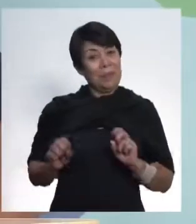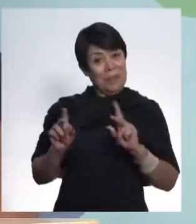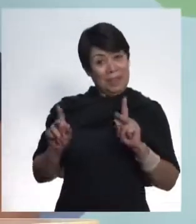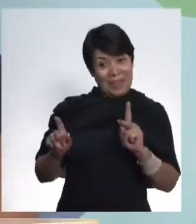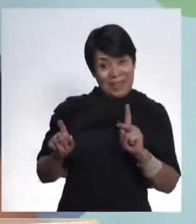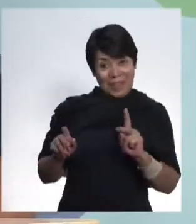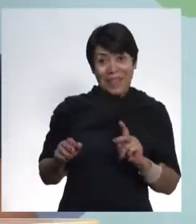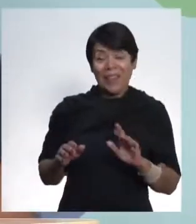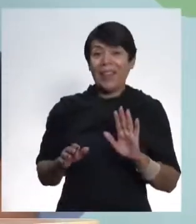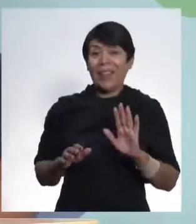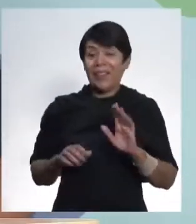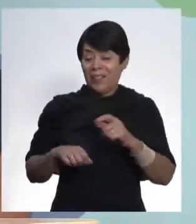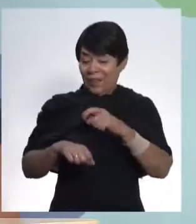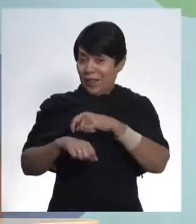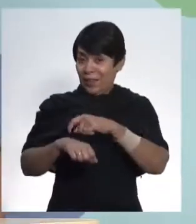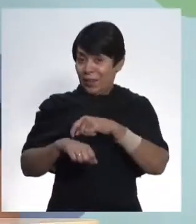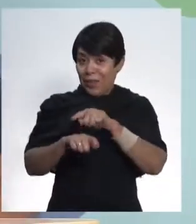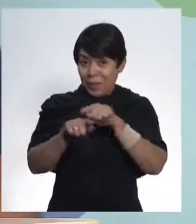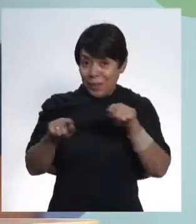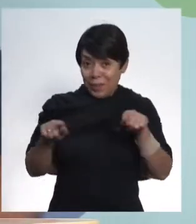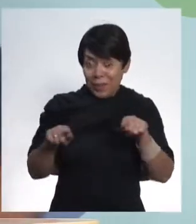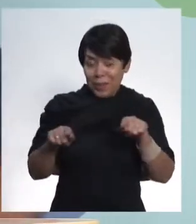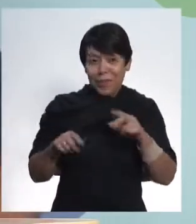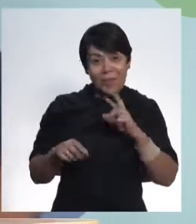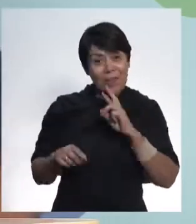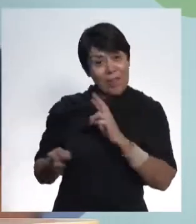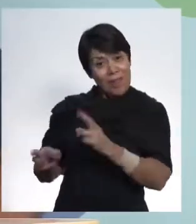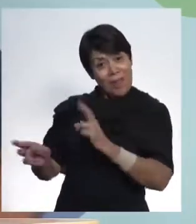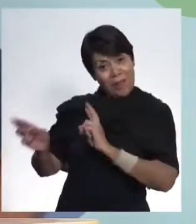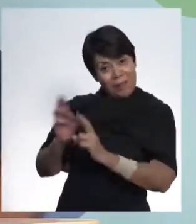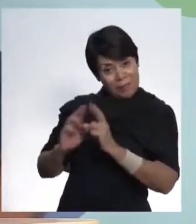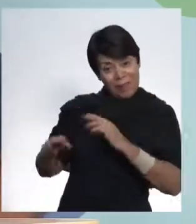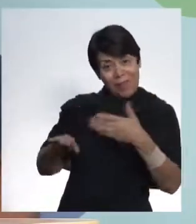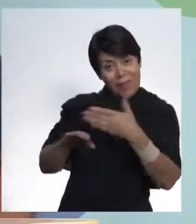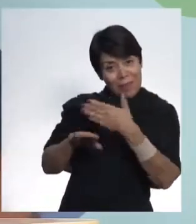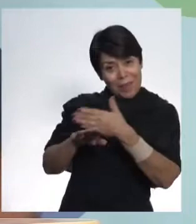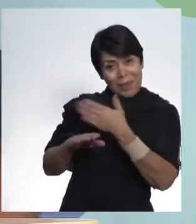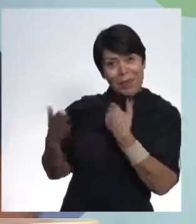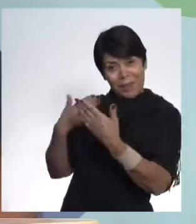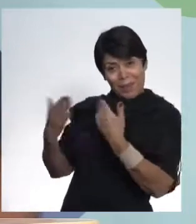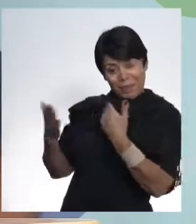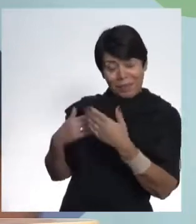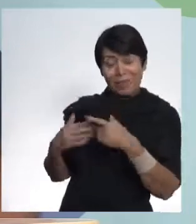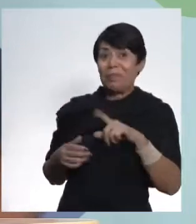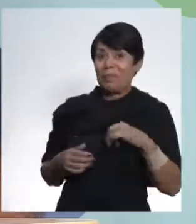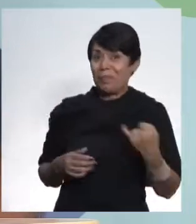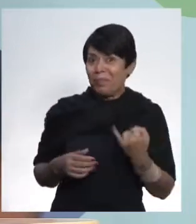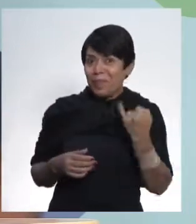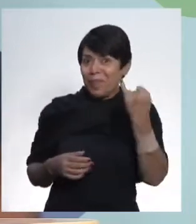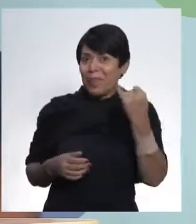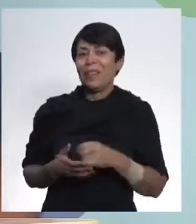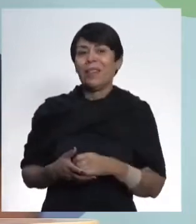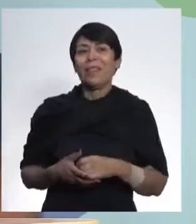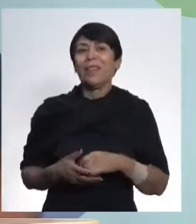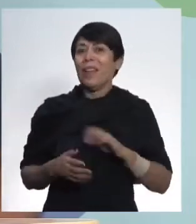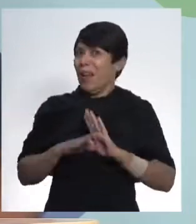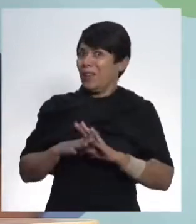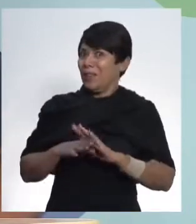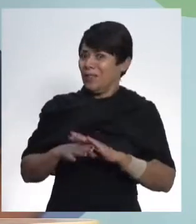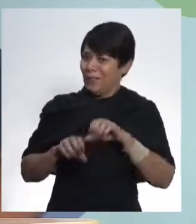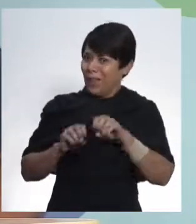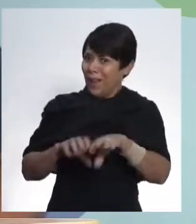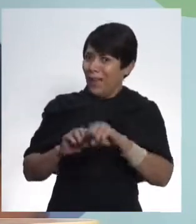então demos aí um tempinho para vocês estarem respondendo, participando do chat, isso é importante. Isso aí faz uma dinâmica da nossa